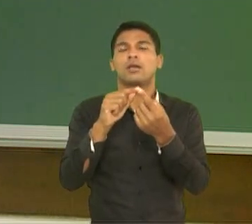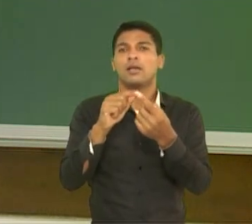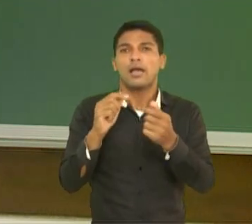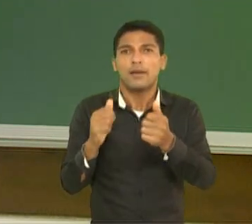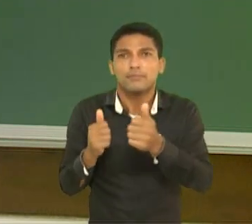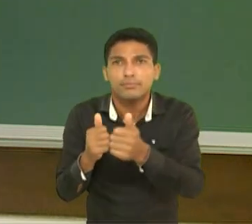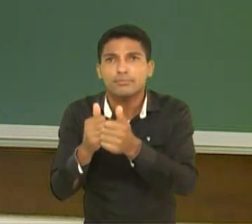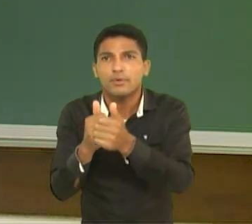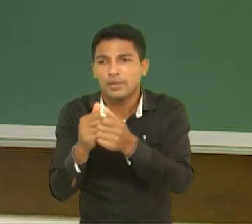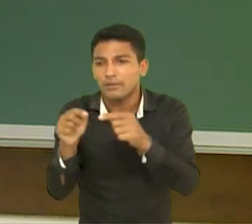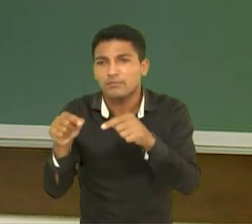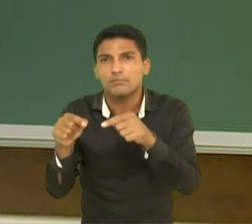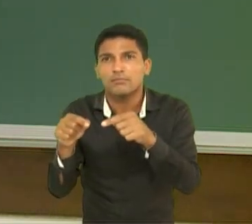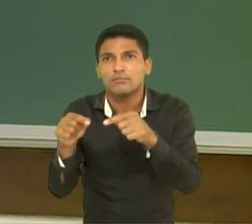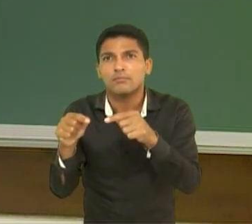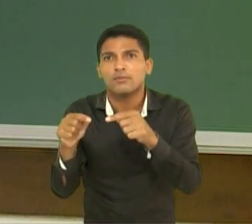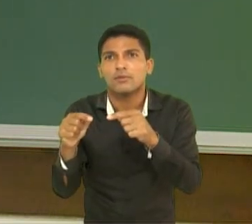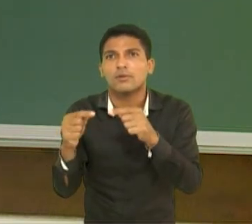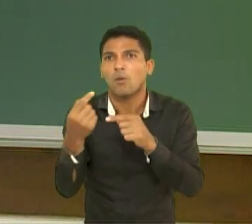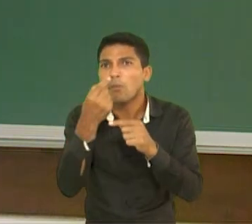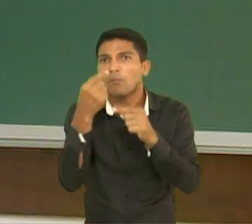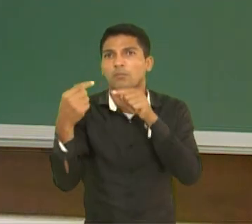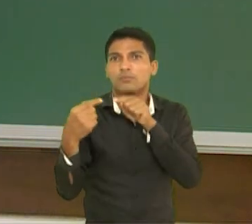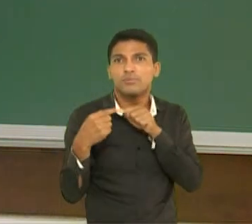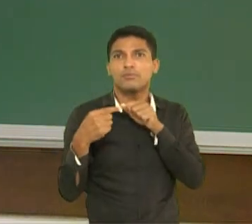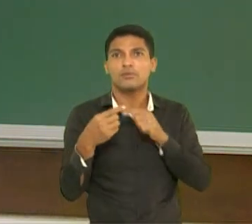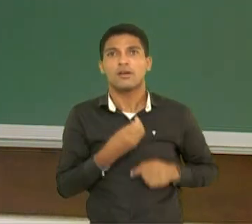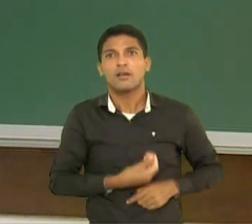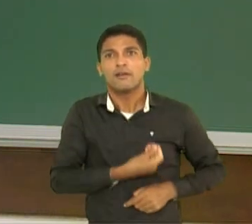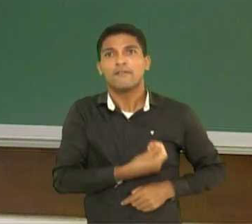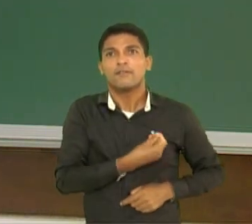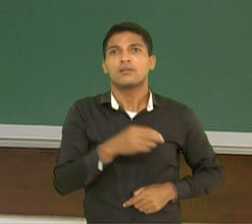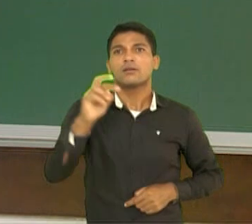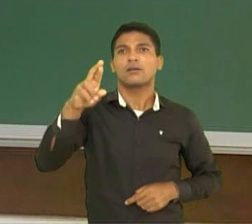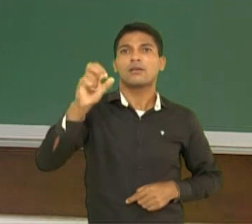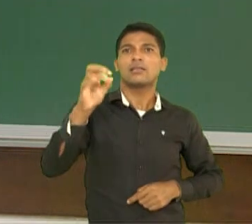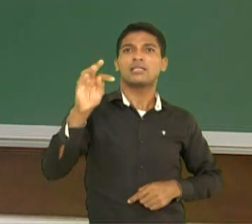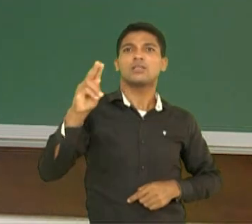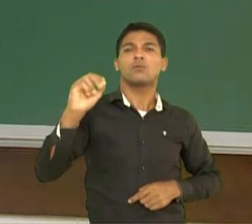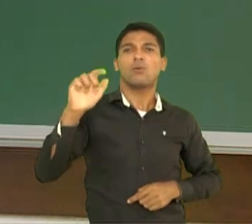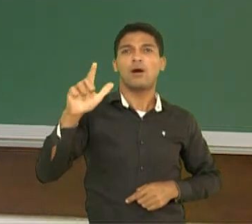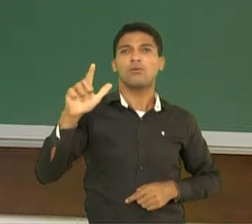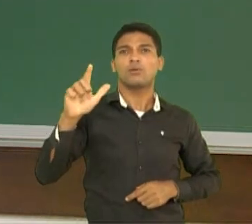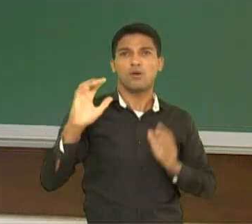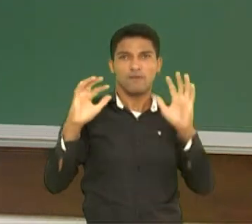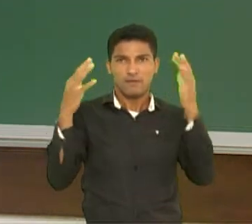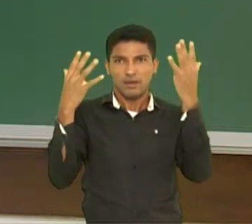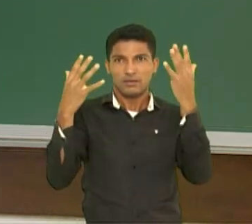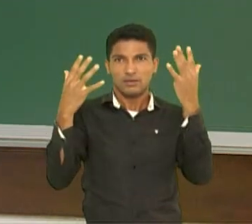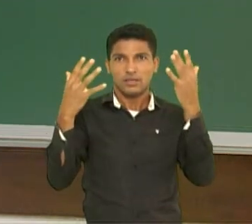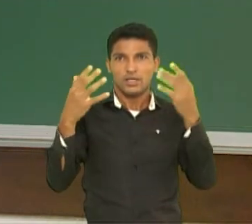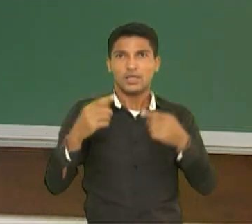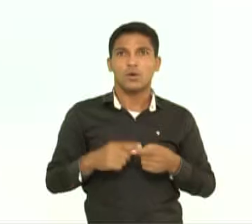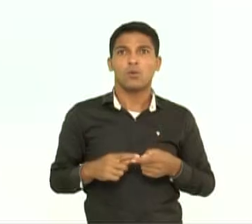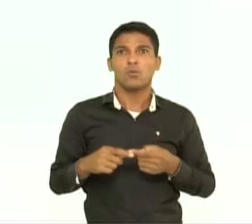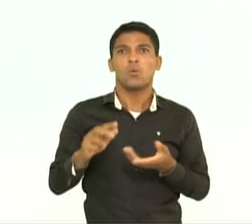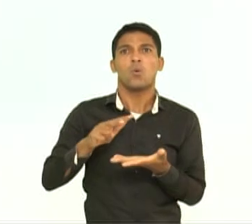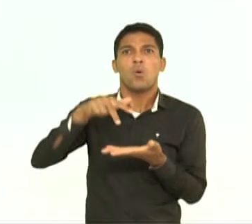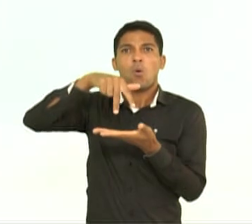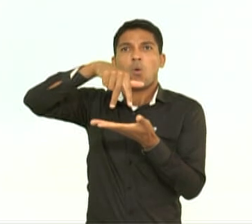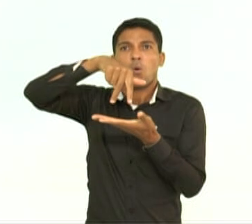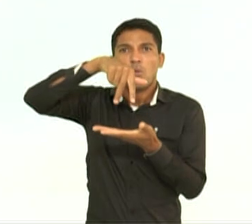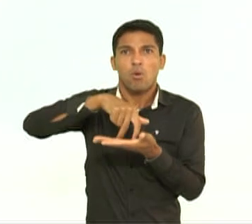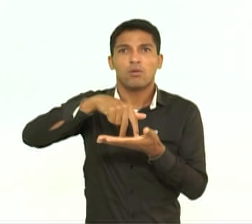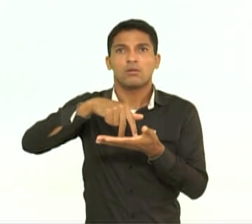ritual, porém o ritual tem essa conotação de ser um gesto repetitivo, uma fala repetitiva, que sempre acontece da